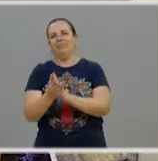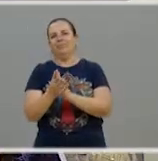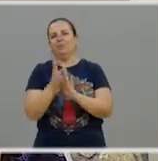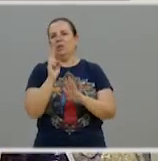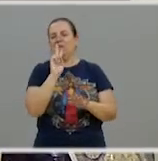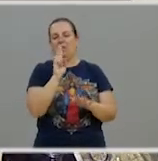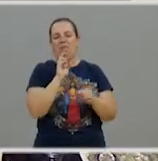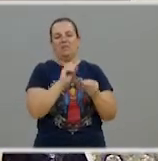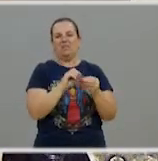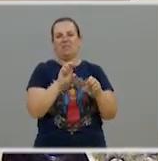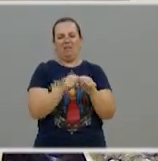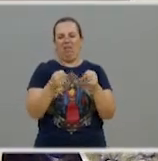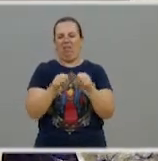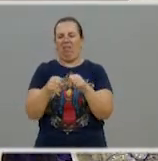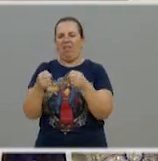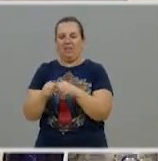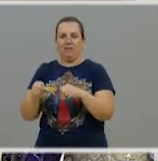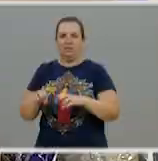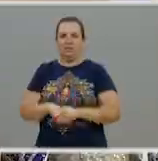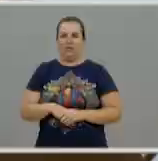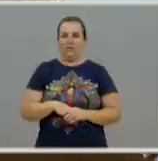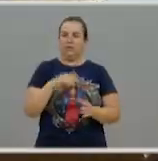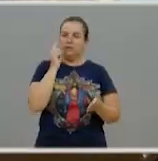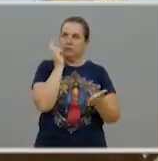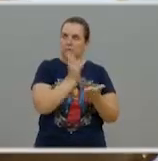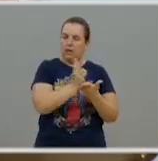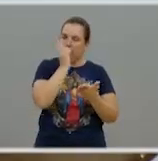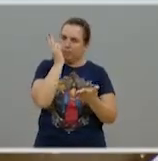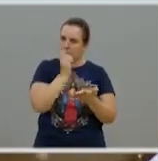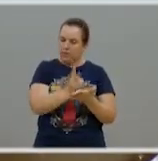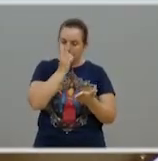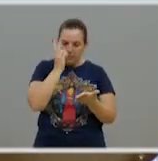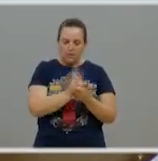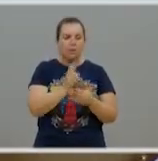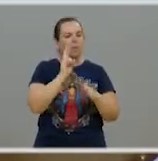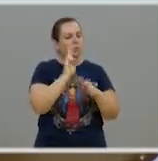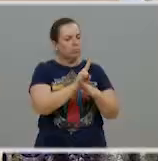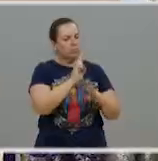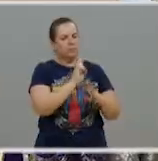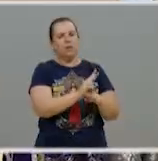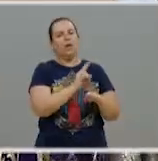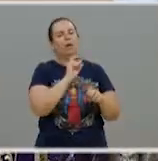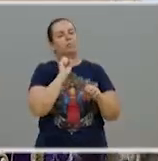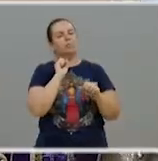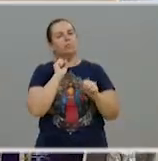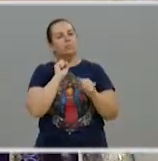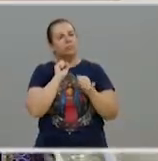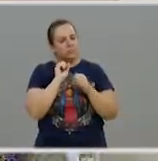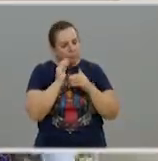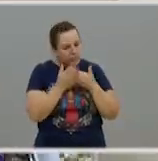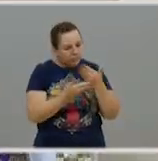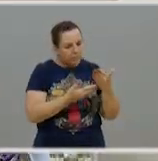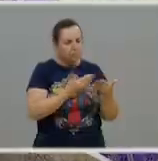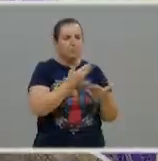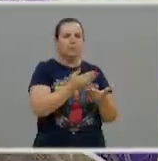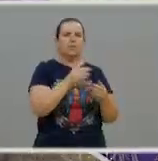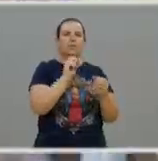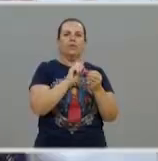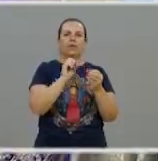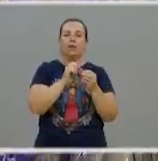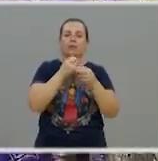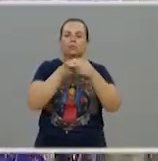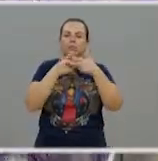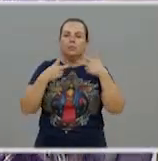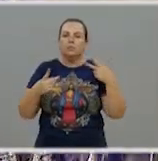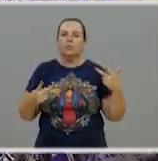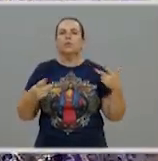cultivar por uma vez, é cultivar e deixar para as outras gerações. Falar dos biomas brasileiros,